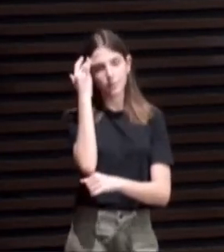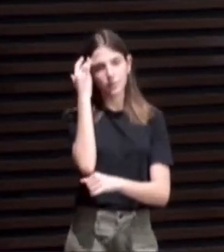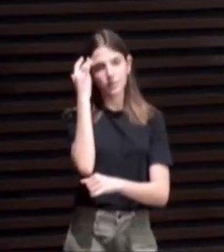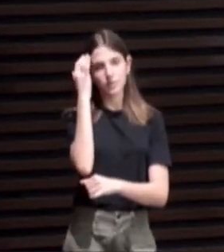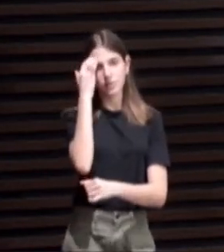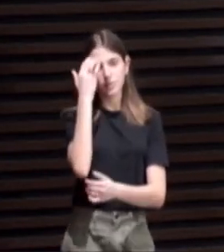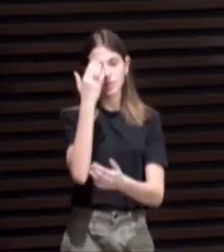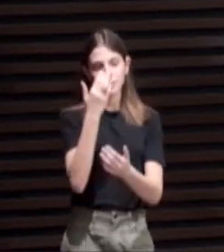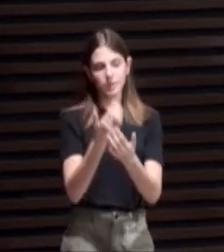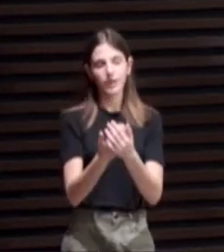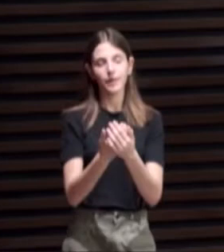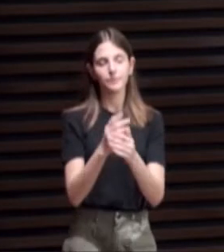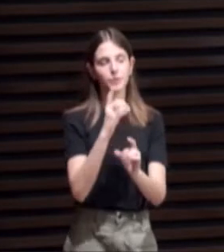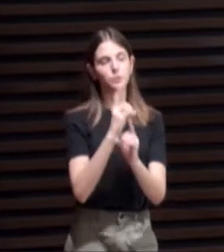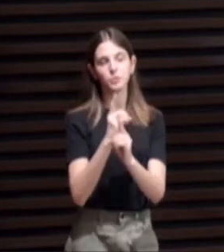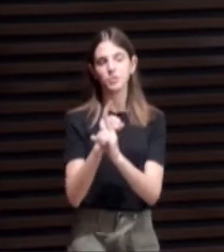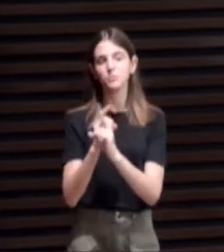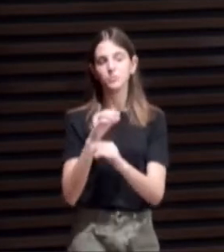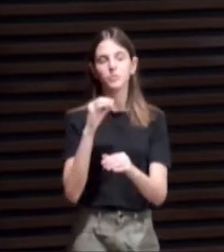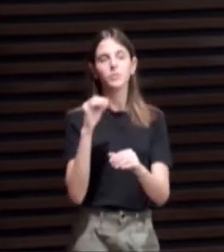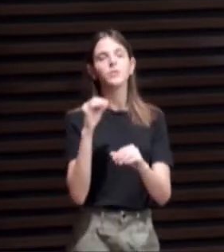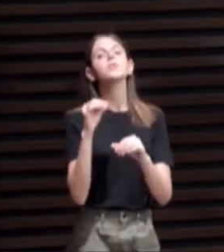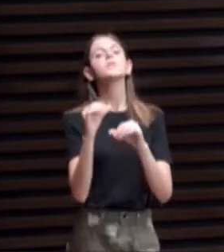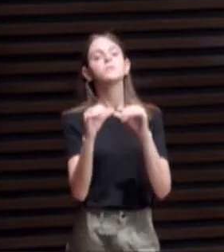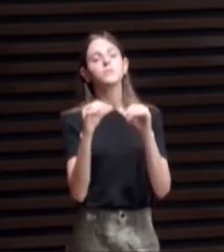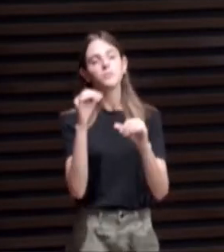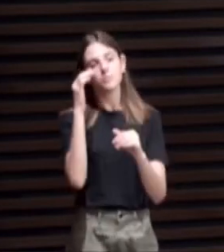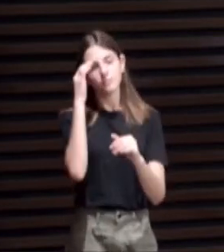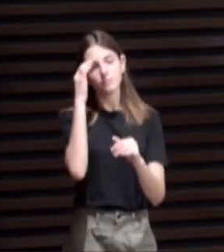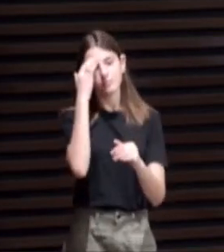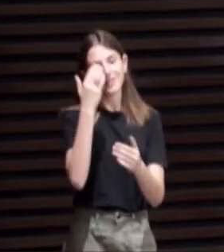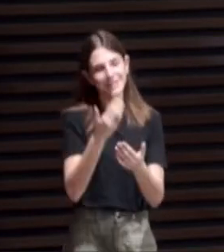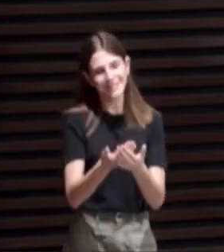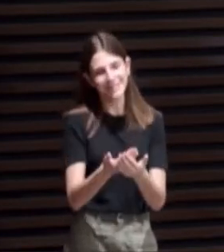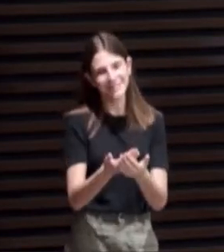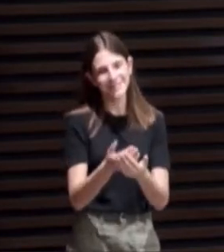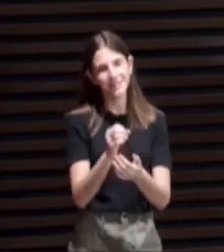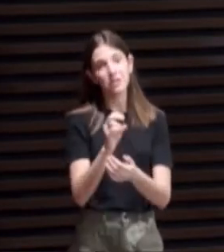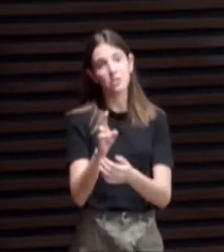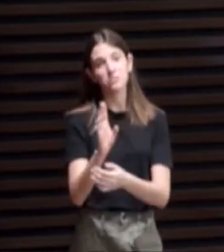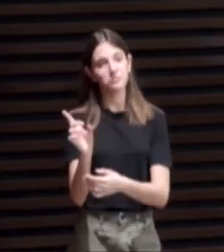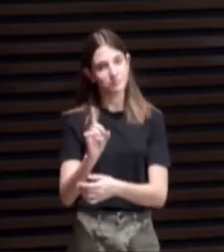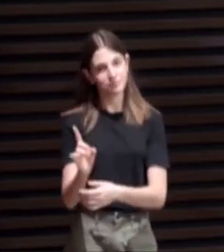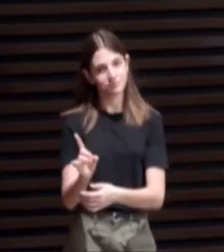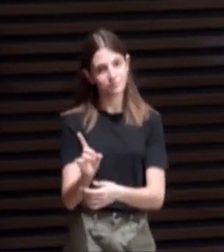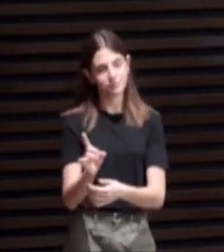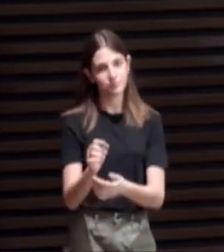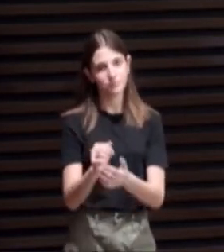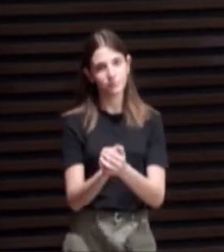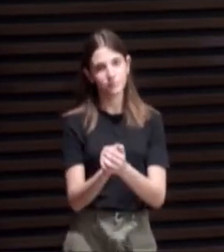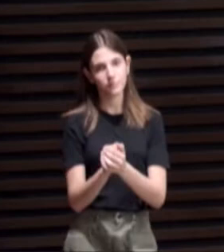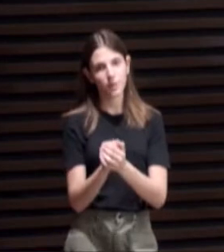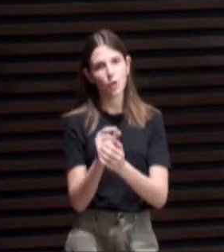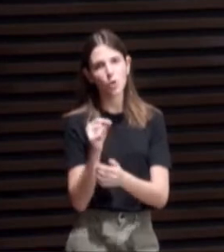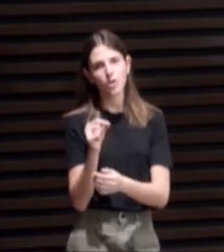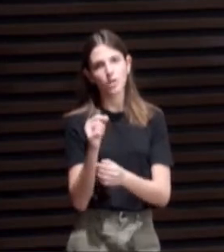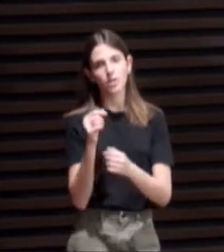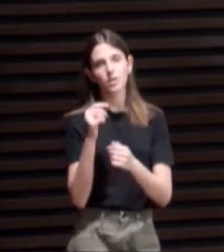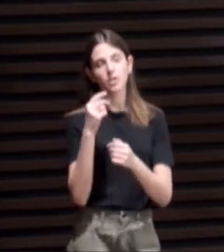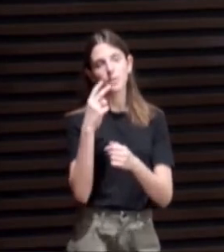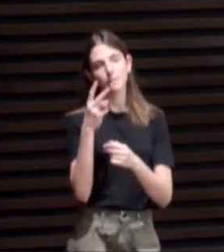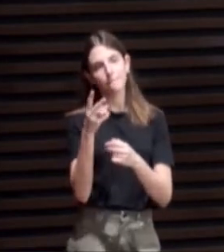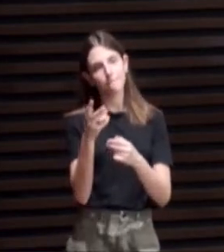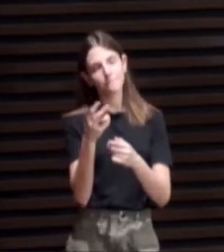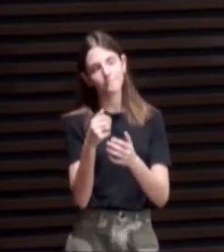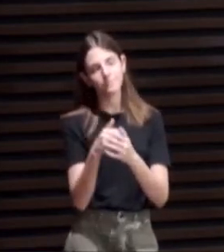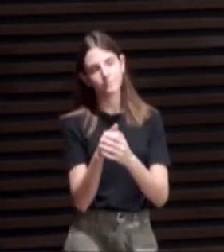eram convertidos, outros que vão dizer que não. Agora, o que me parece que é inadequado enquanto argumento é você, por